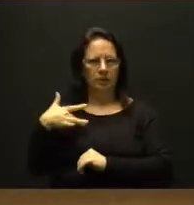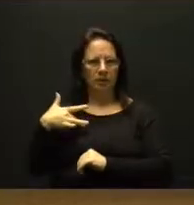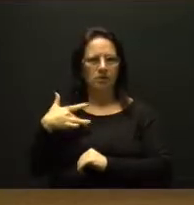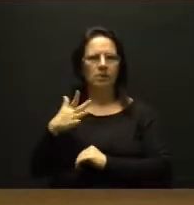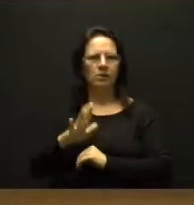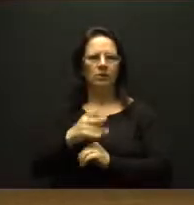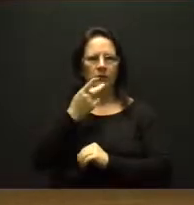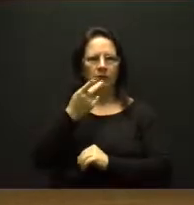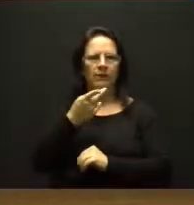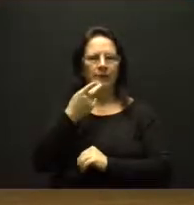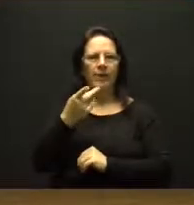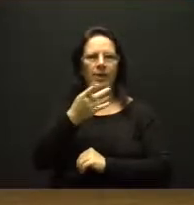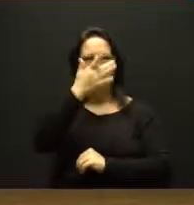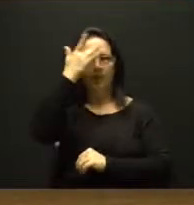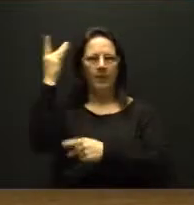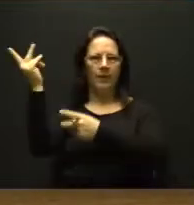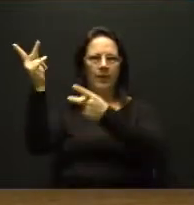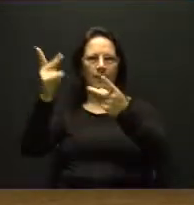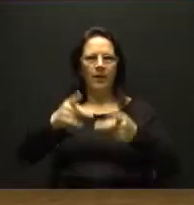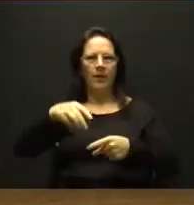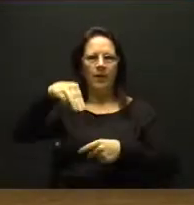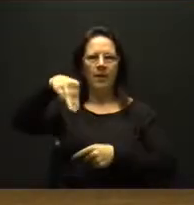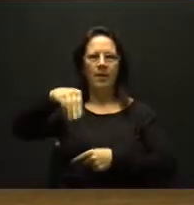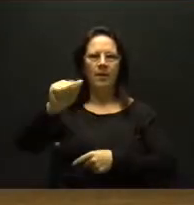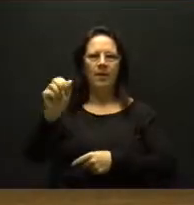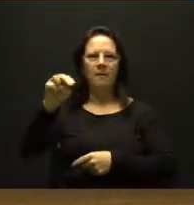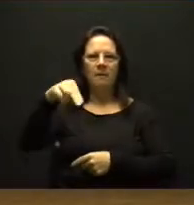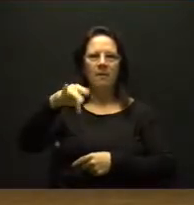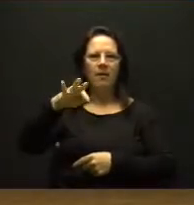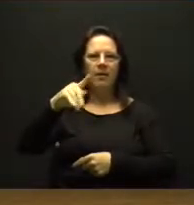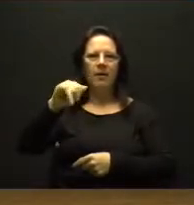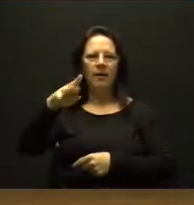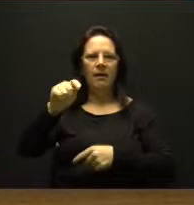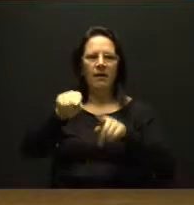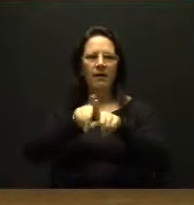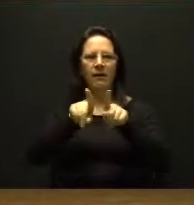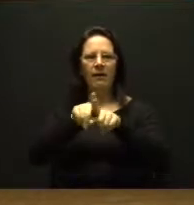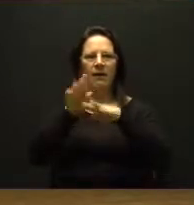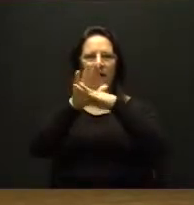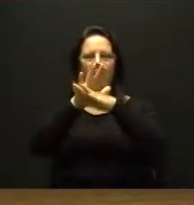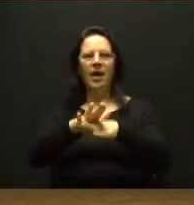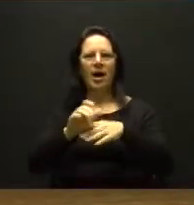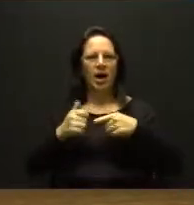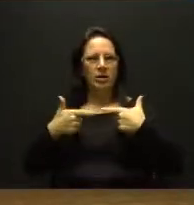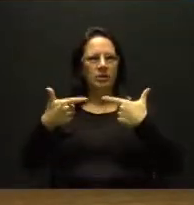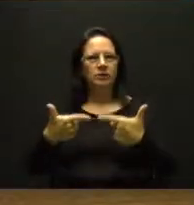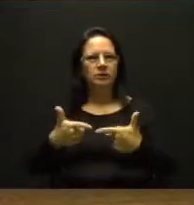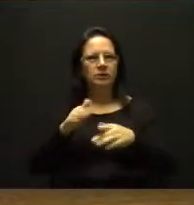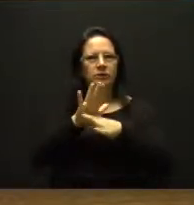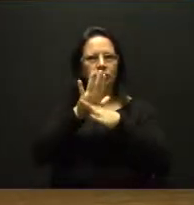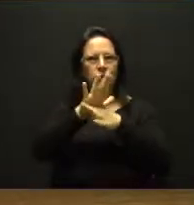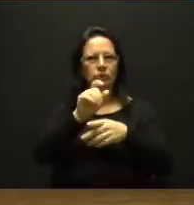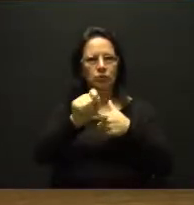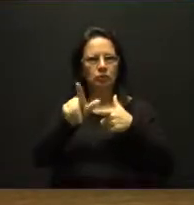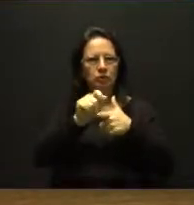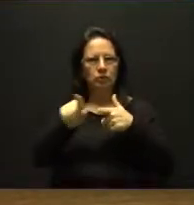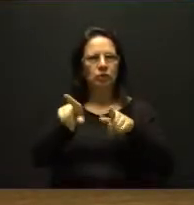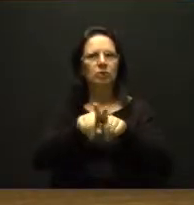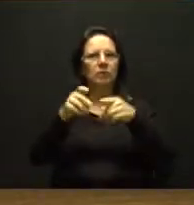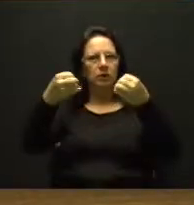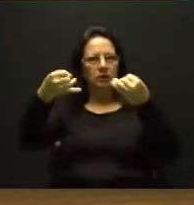aproveitando a presença dos municípios da mantiqueira os amigos estão lutando por essa causa do auxílio aluguel também deixar registrado atitude